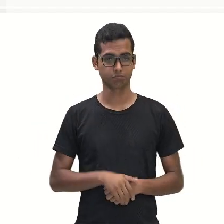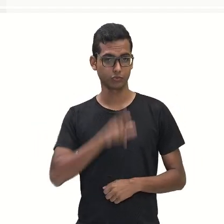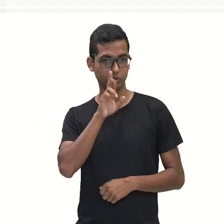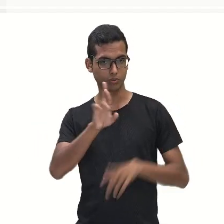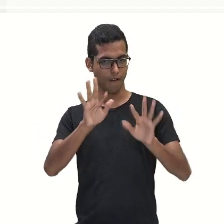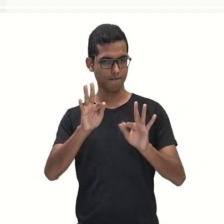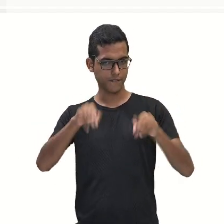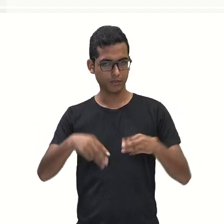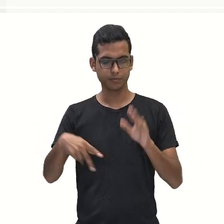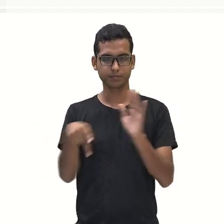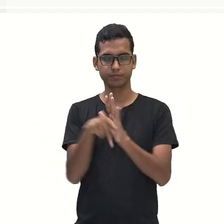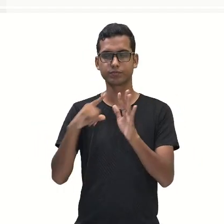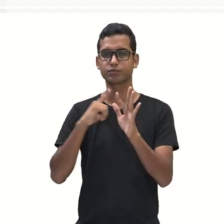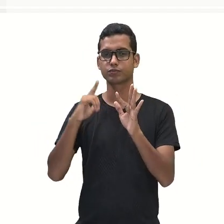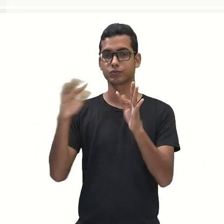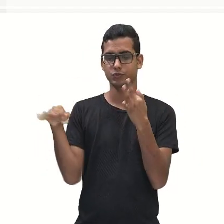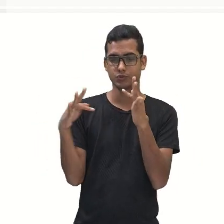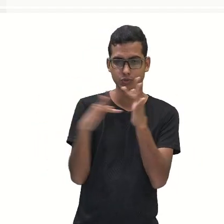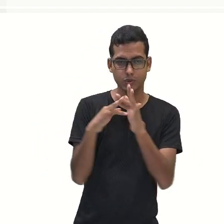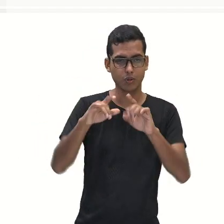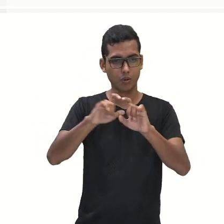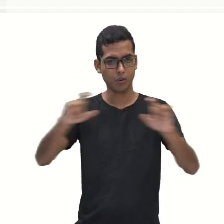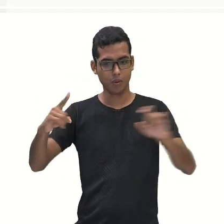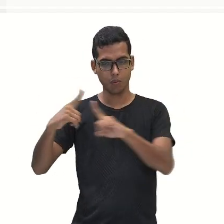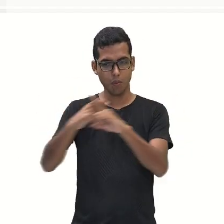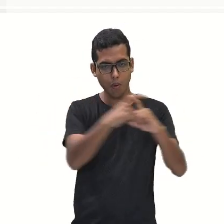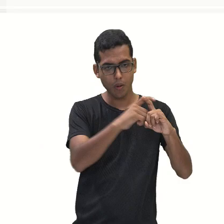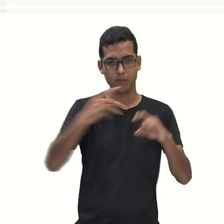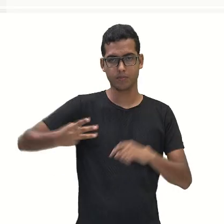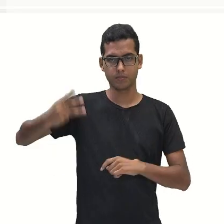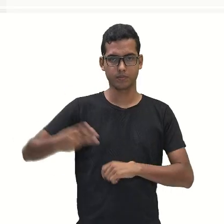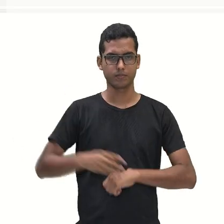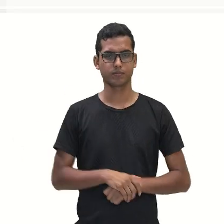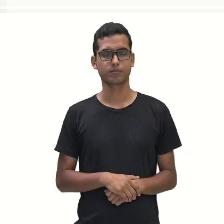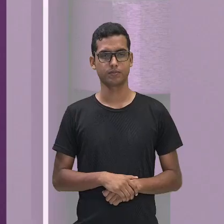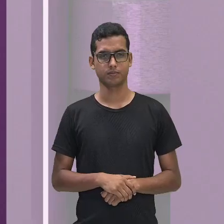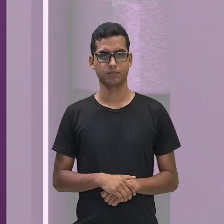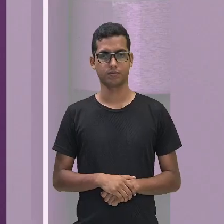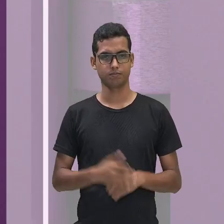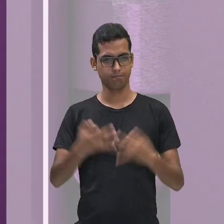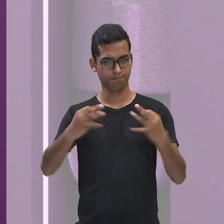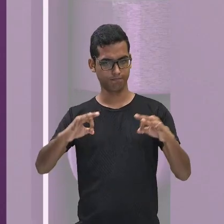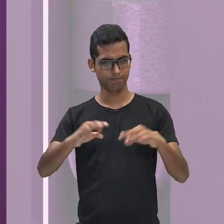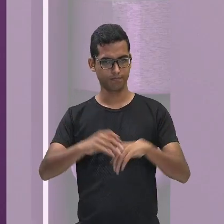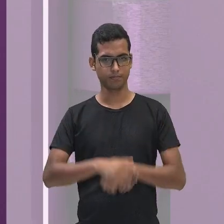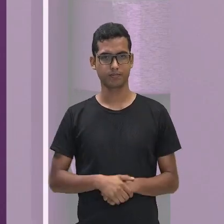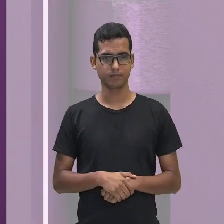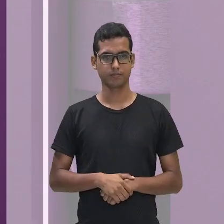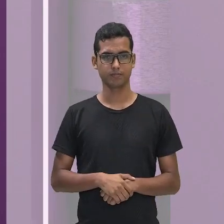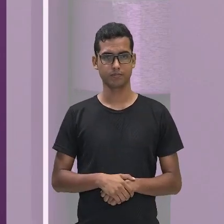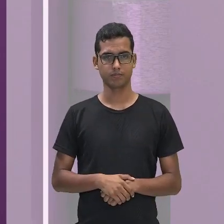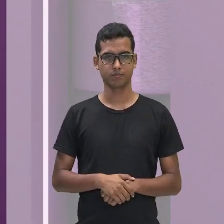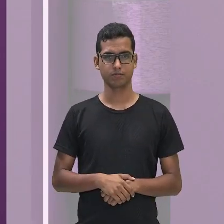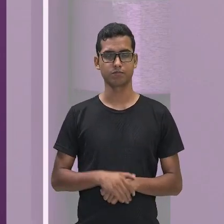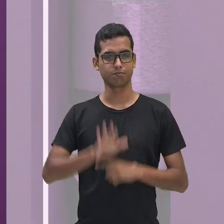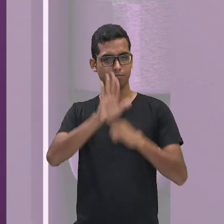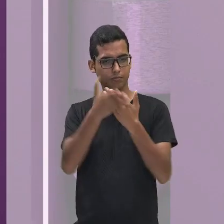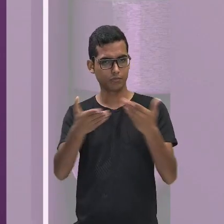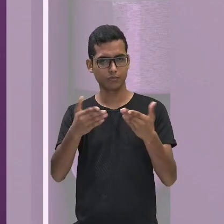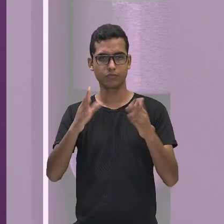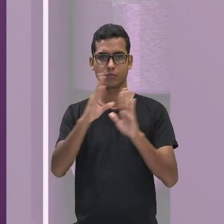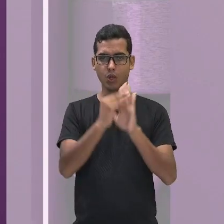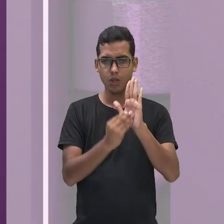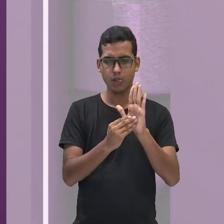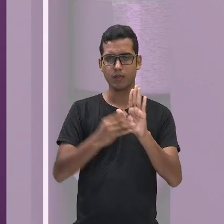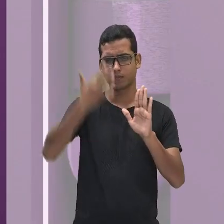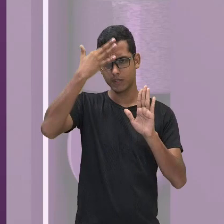aí de uma função polinomial de terceiro grau, tá bom? Então é isso que eu tinha para te mostrar. Eu